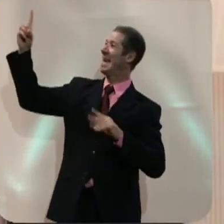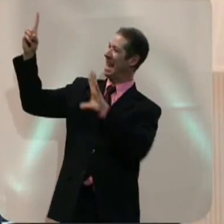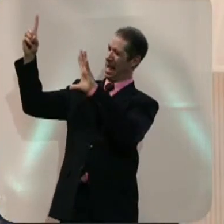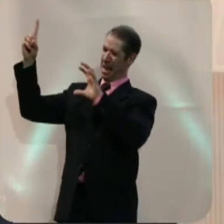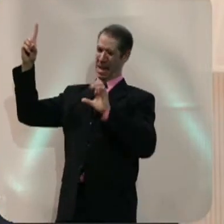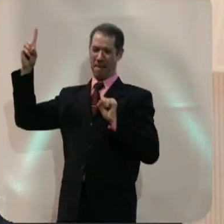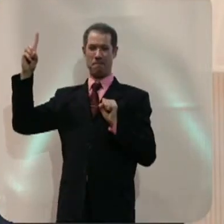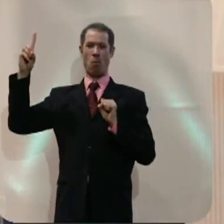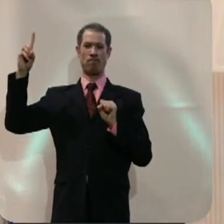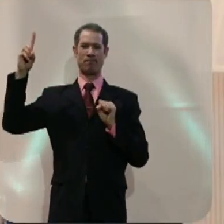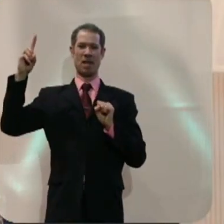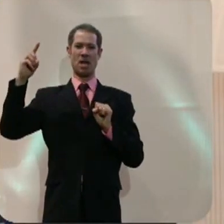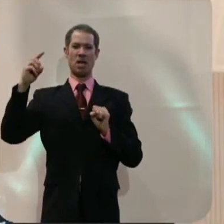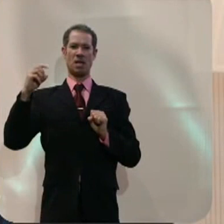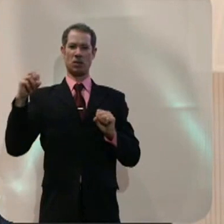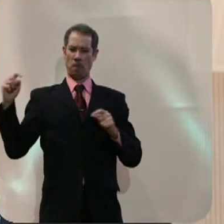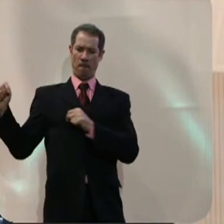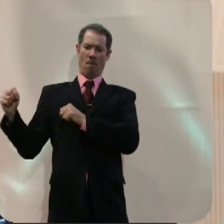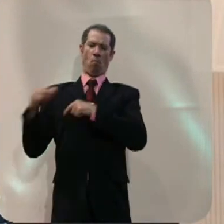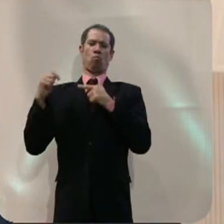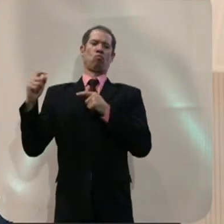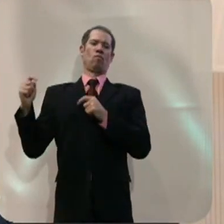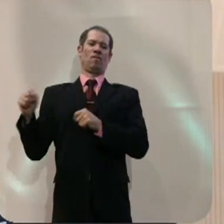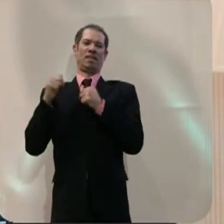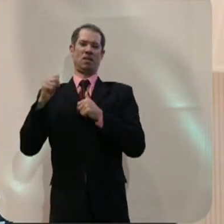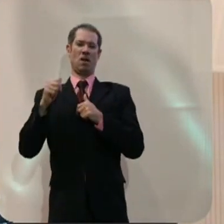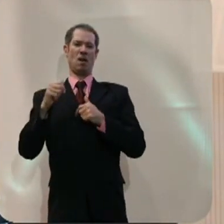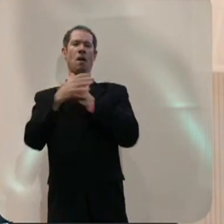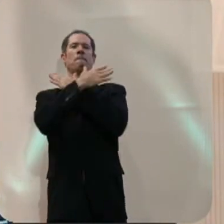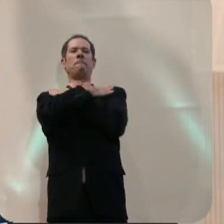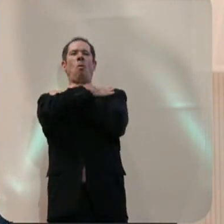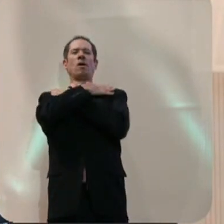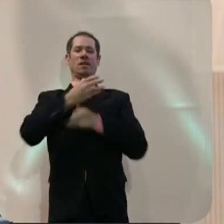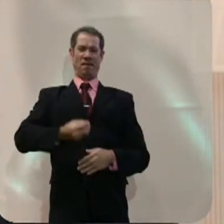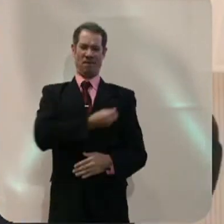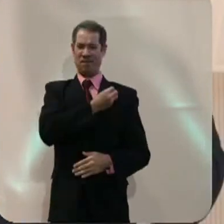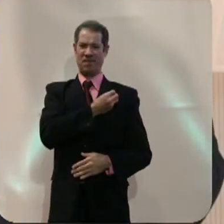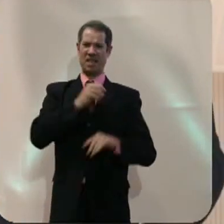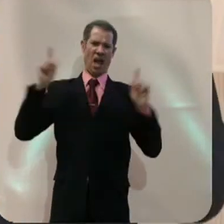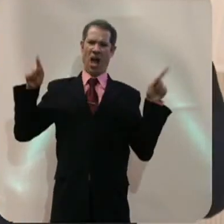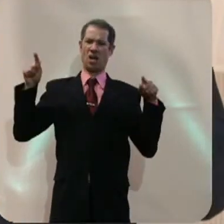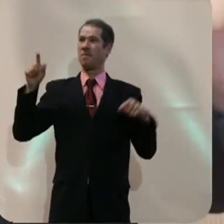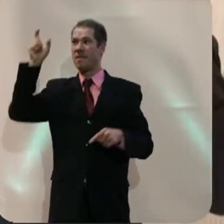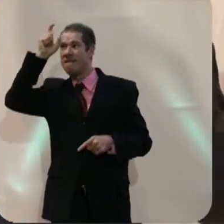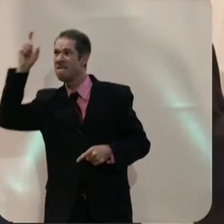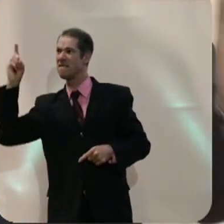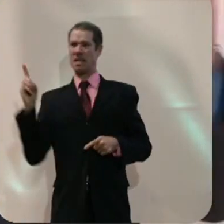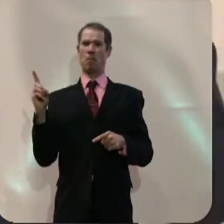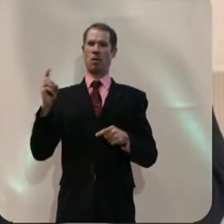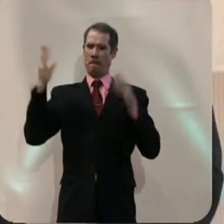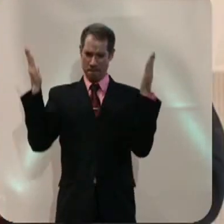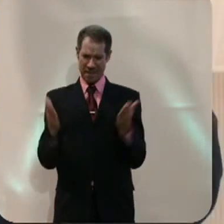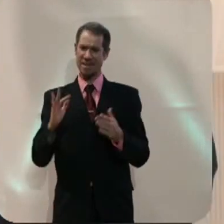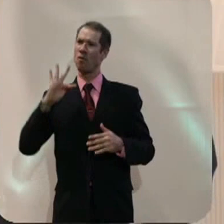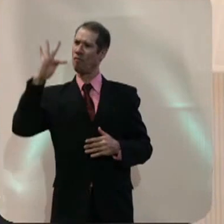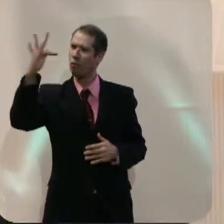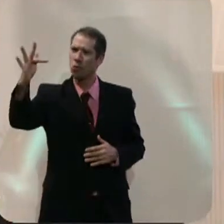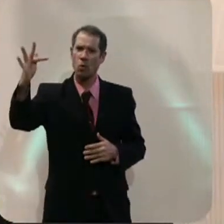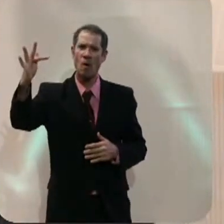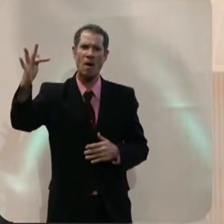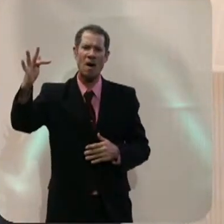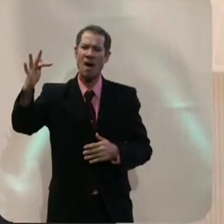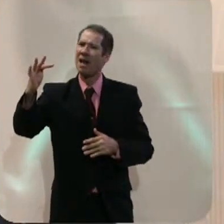amou. Pois estou convencido de que nem a morte, nem vida, nem anjos, nem demônios, nem o presente, nem o futuro,